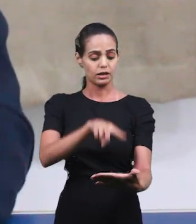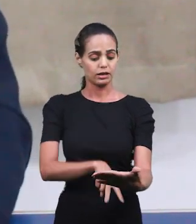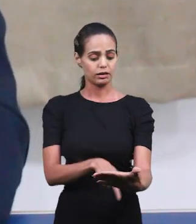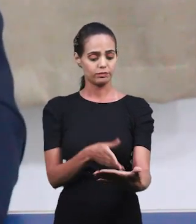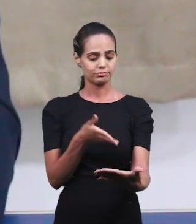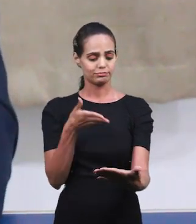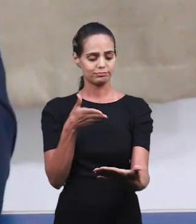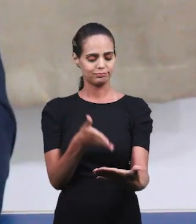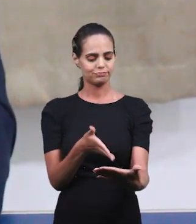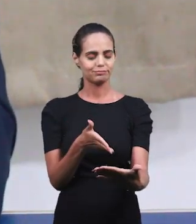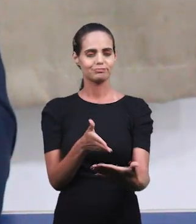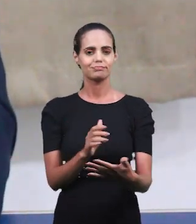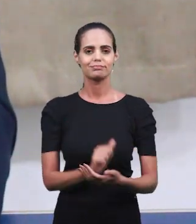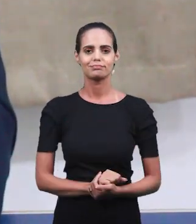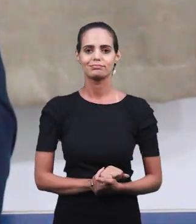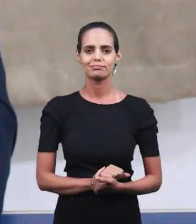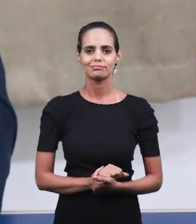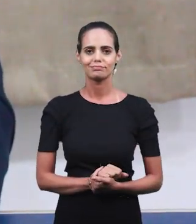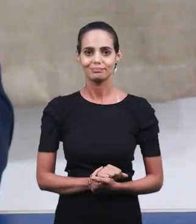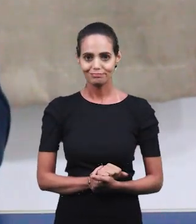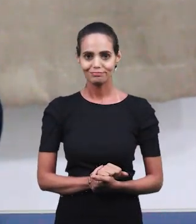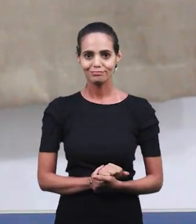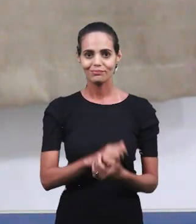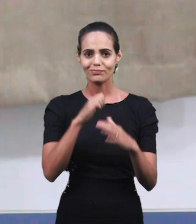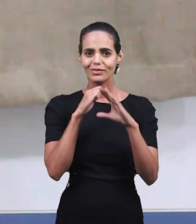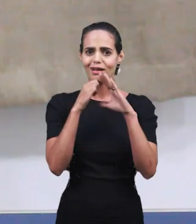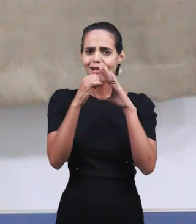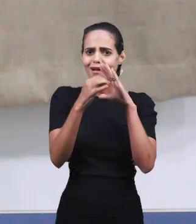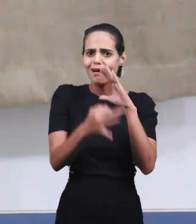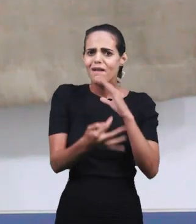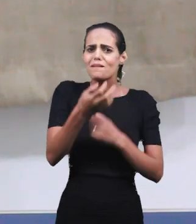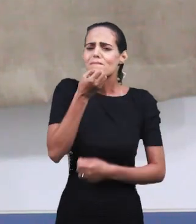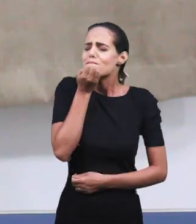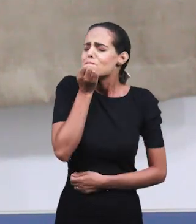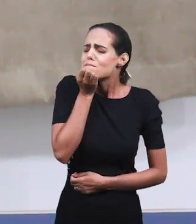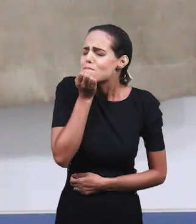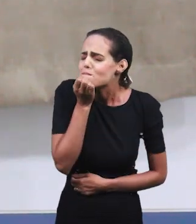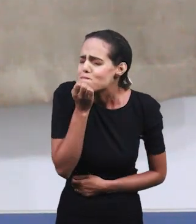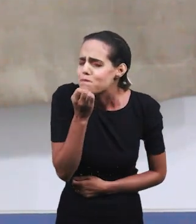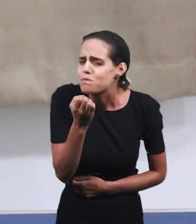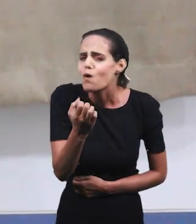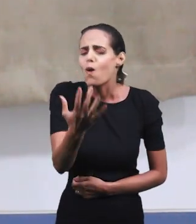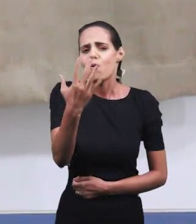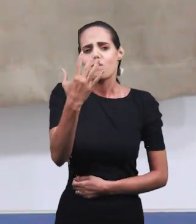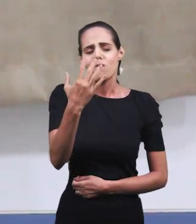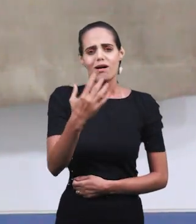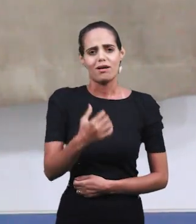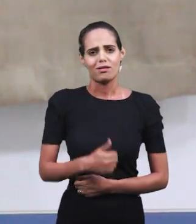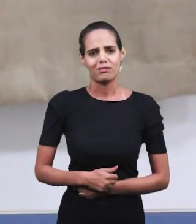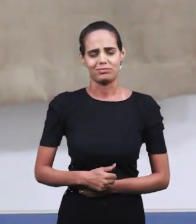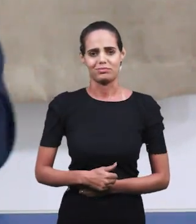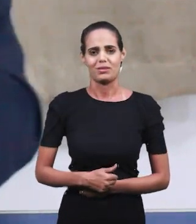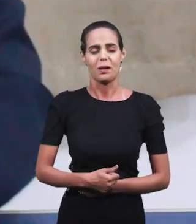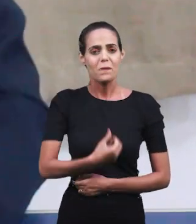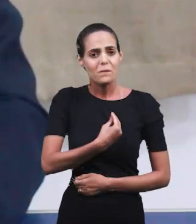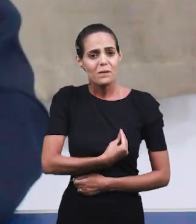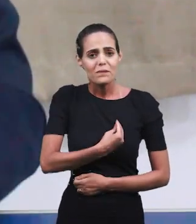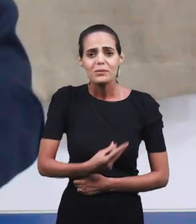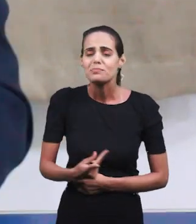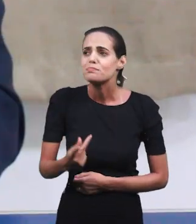Os benefícios, em decorrer disso, os benefícios de uma vida espiritual plena, uma